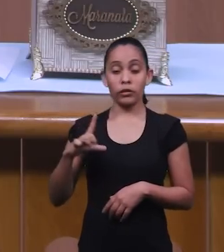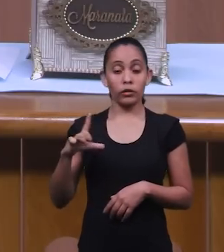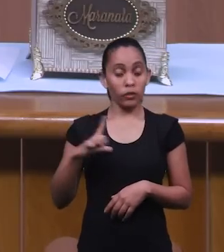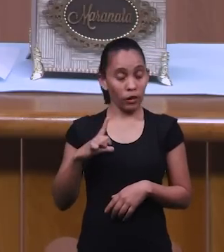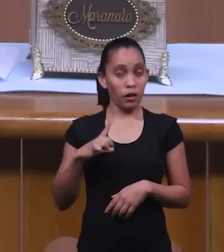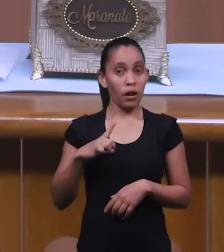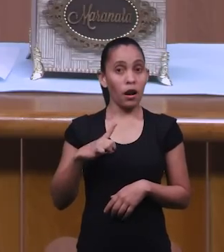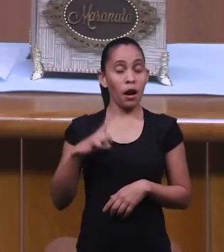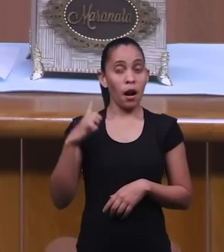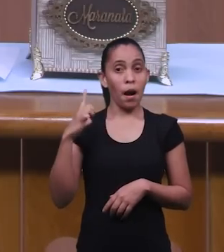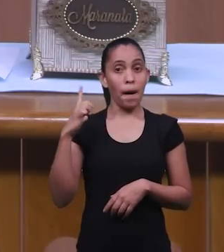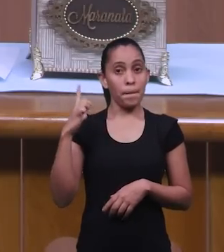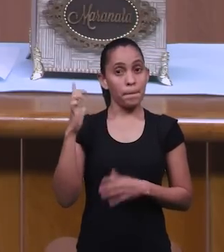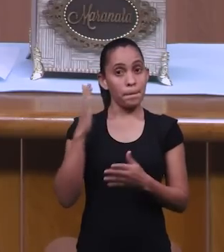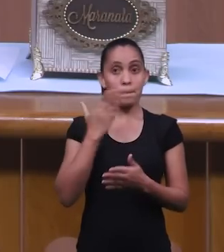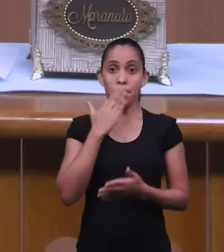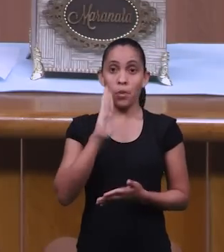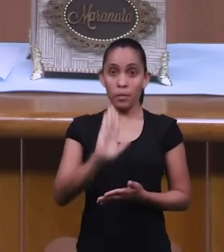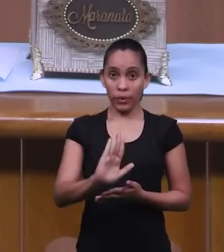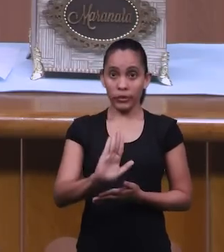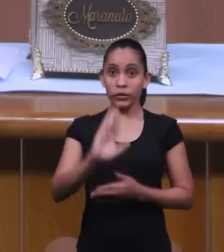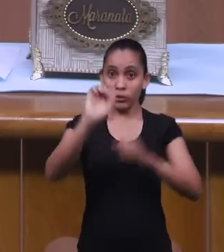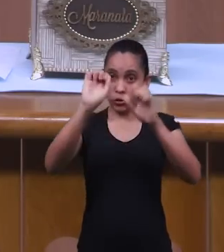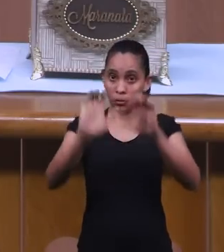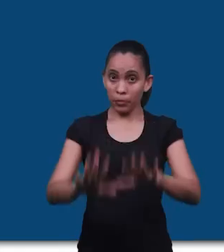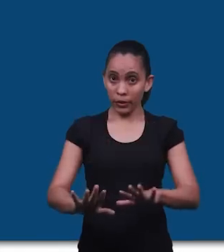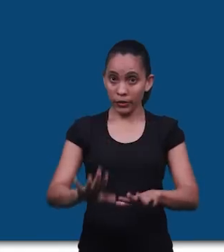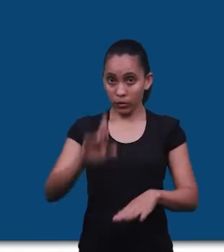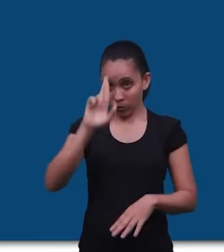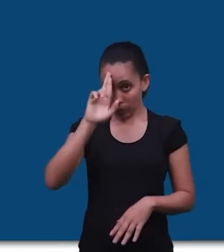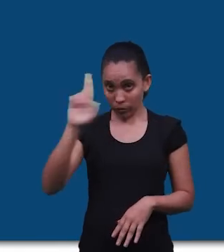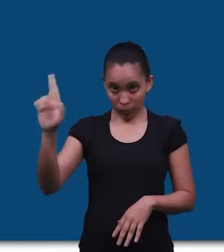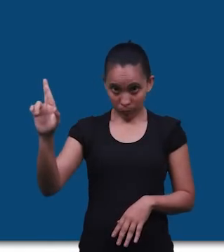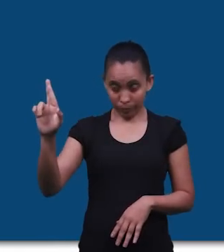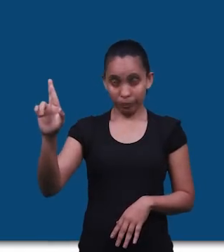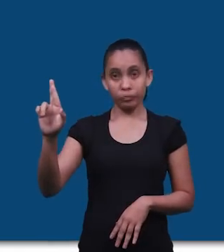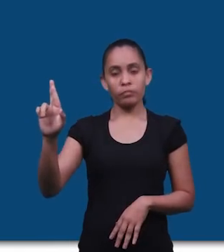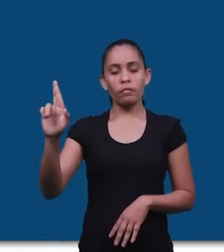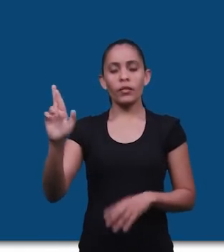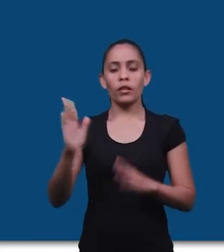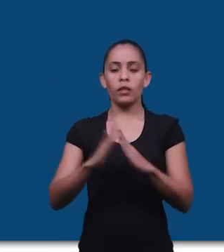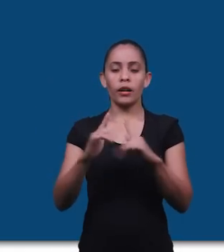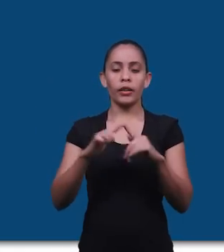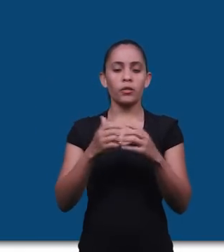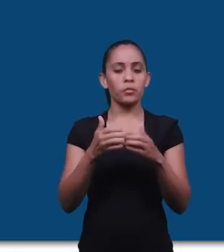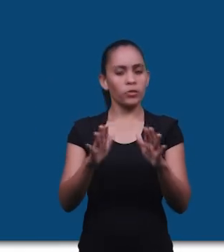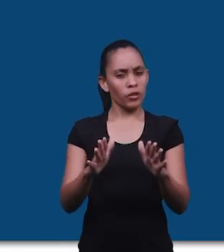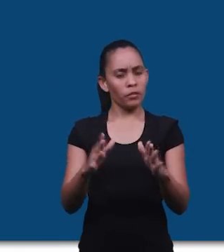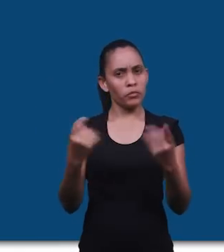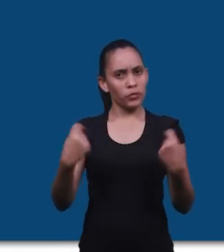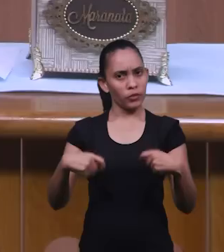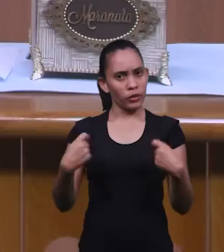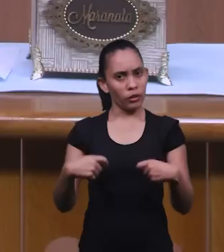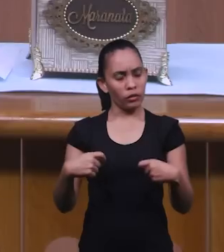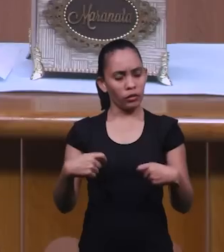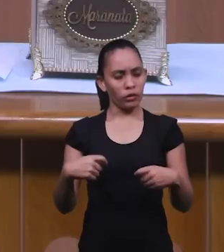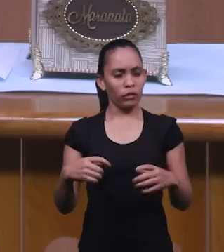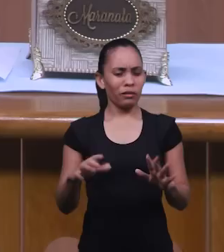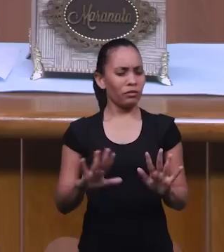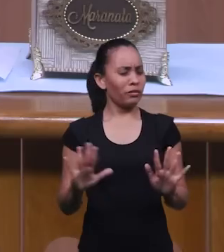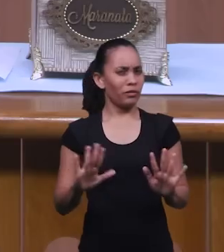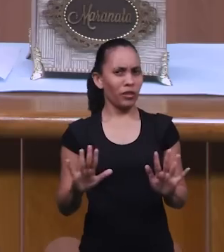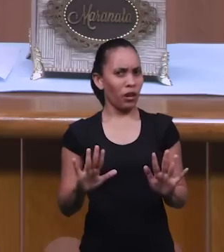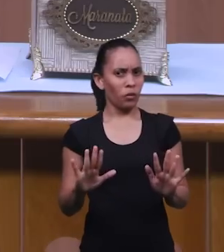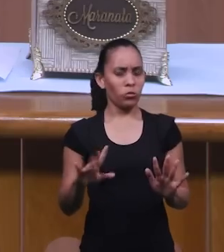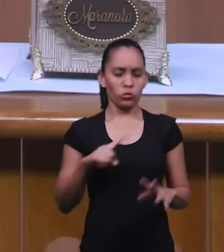ter uma promessa de bênção da parte do Senhor. Devo fazer como a igreja primitiva? Eu digo